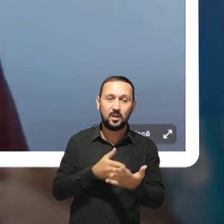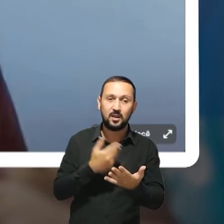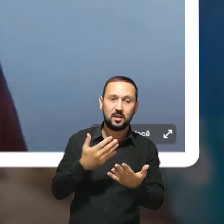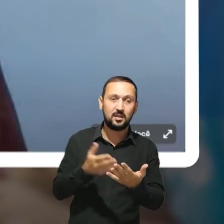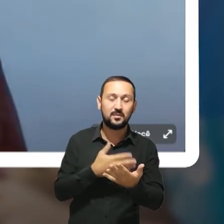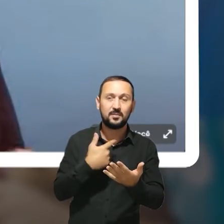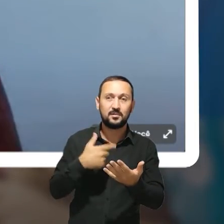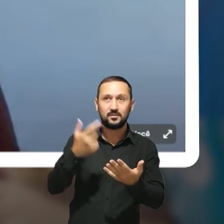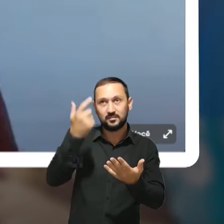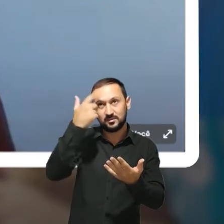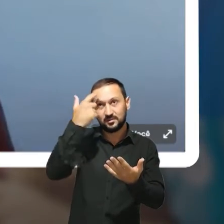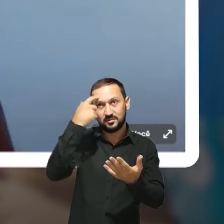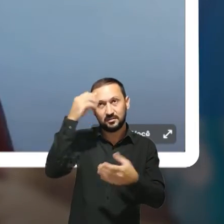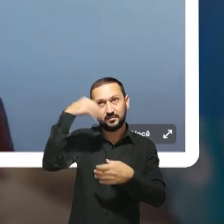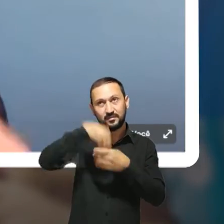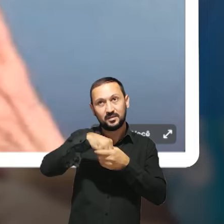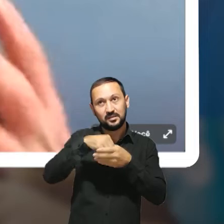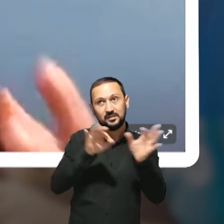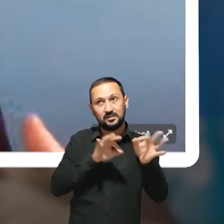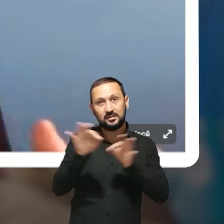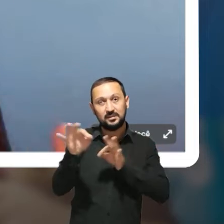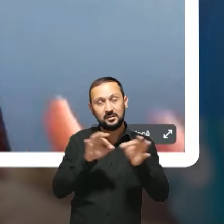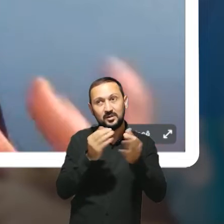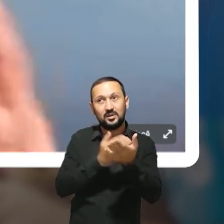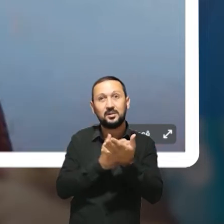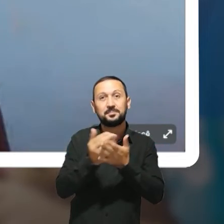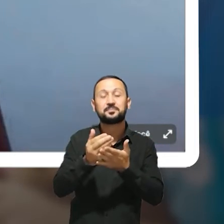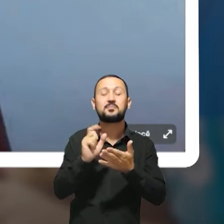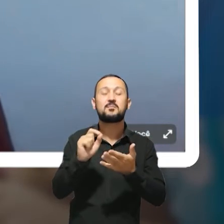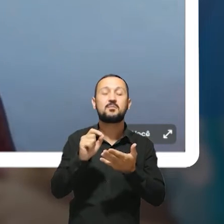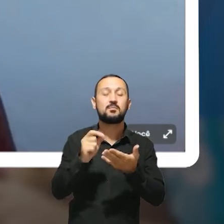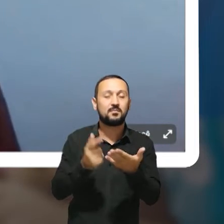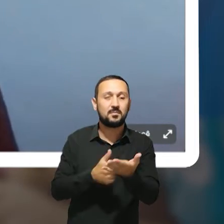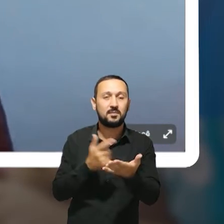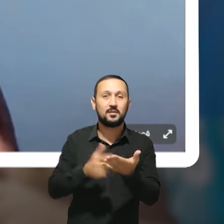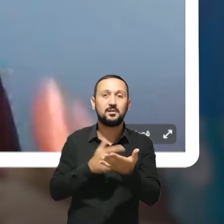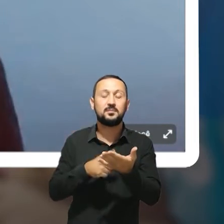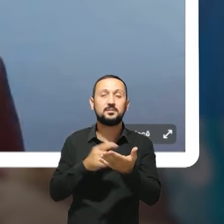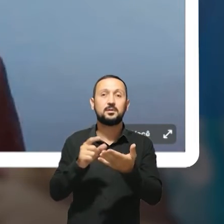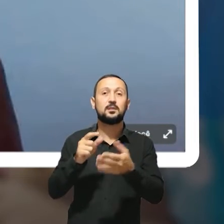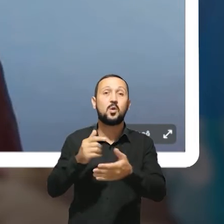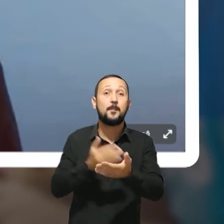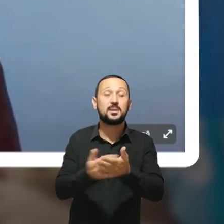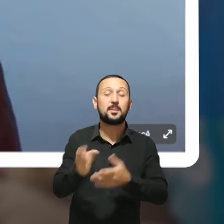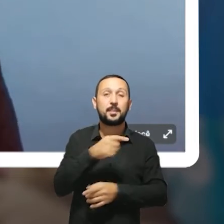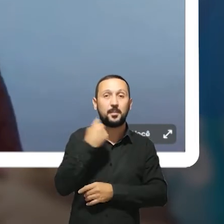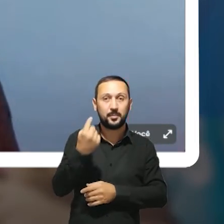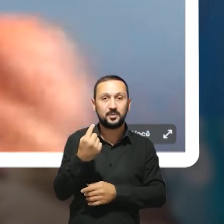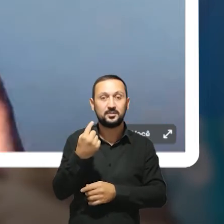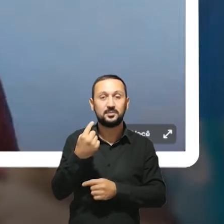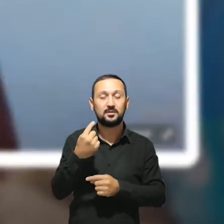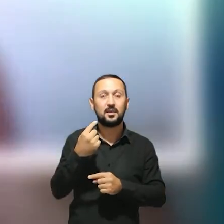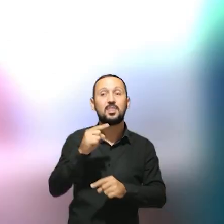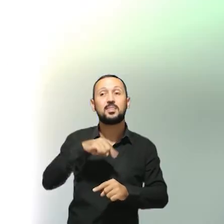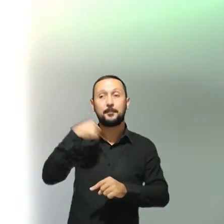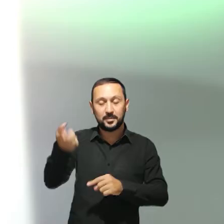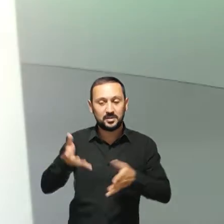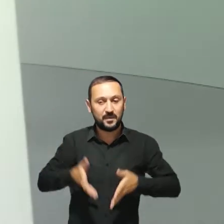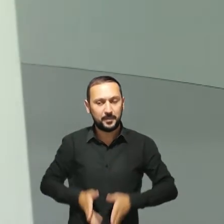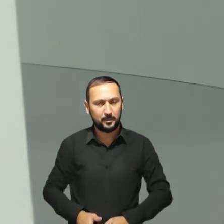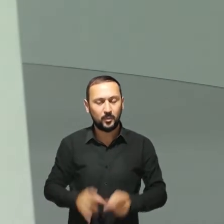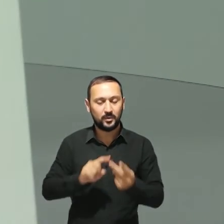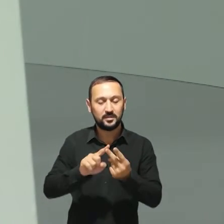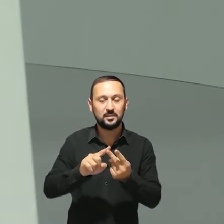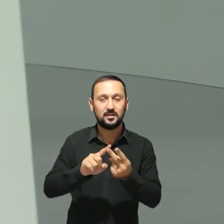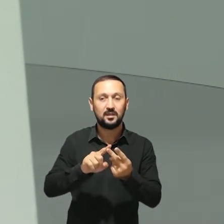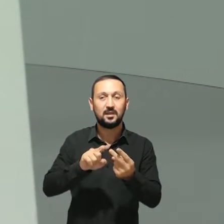Então, você vai lendo o livro, você vai montando o personagem da Glauci, ele começa o livro, inclusive, com a morte dela, depois